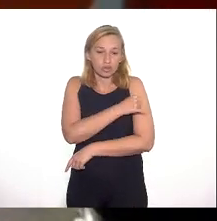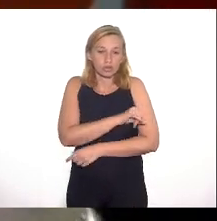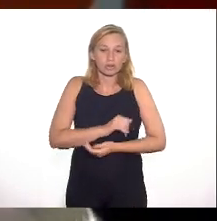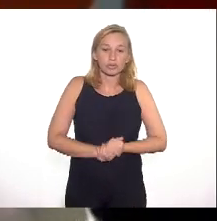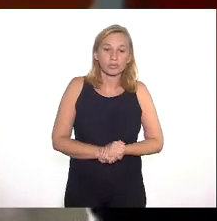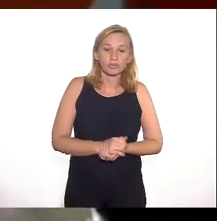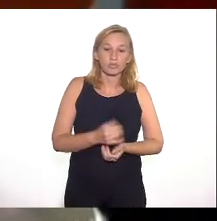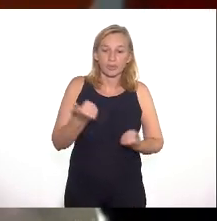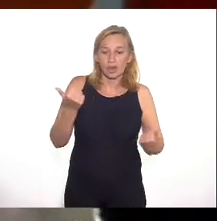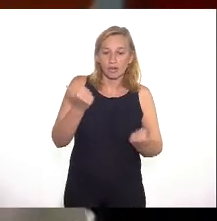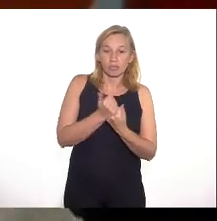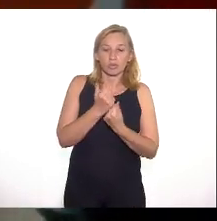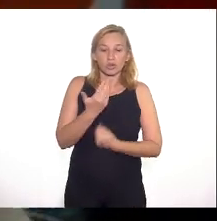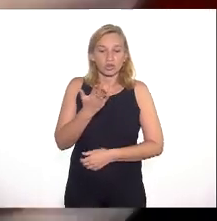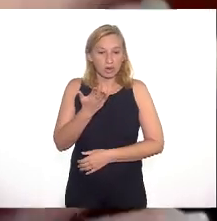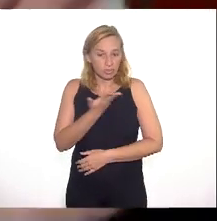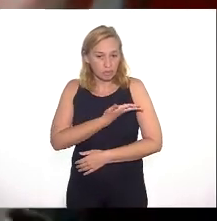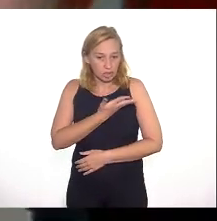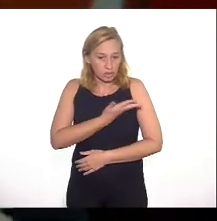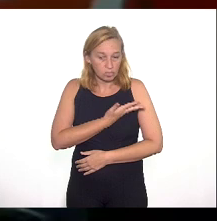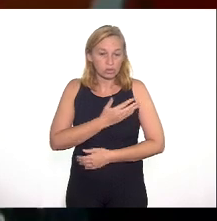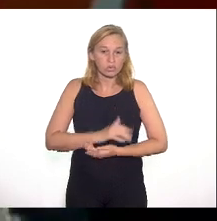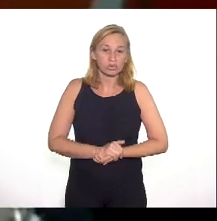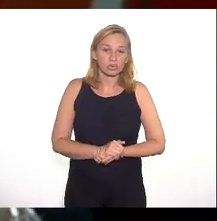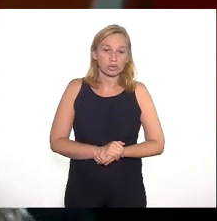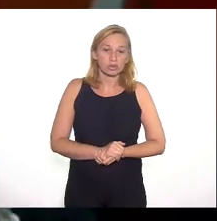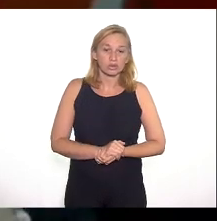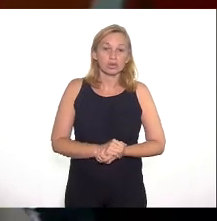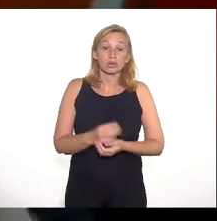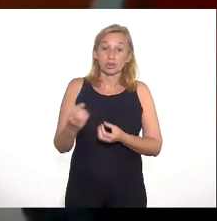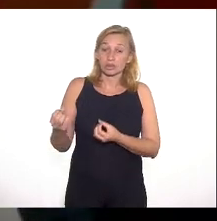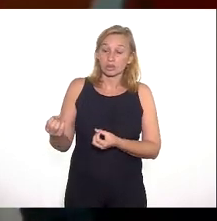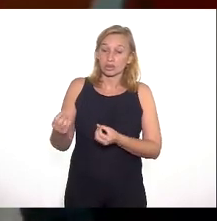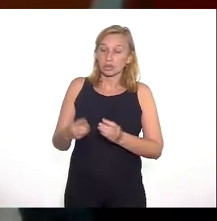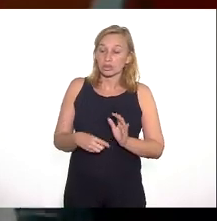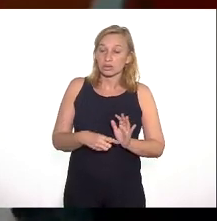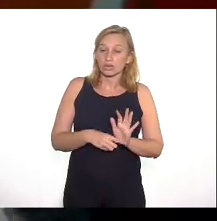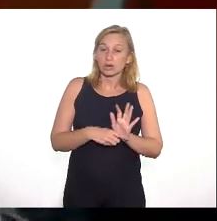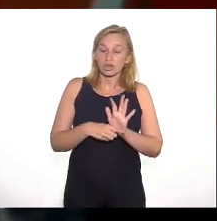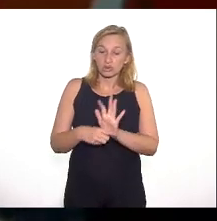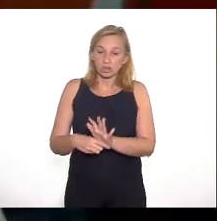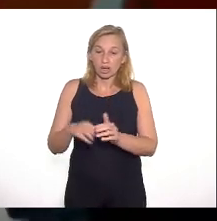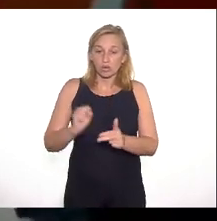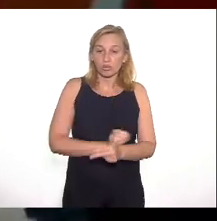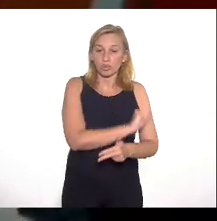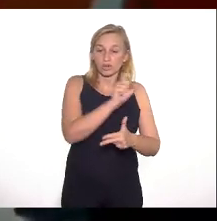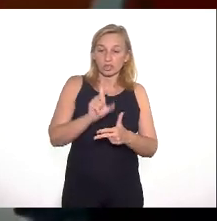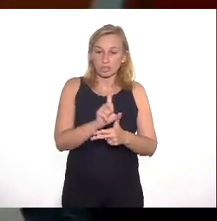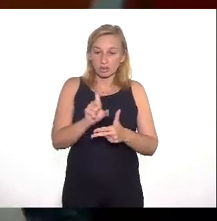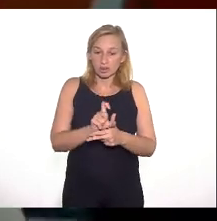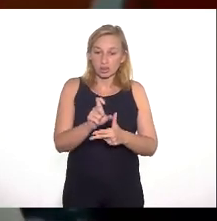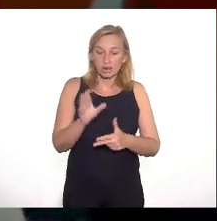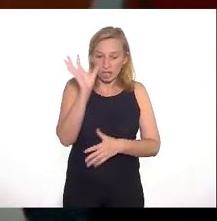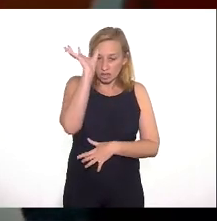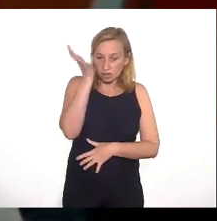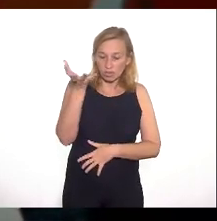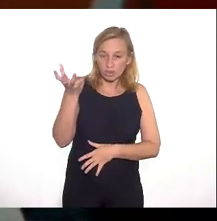Peço apoio dos meus colegas para auxiliarmos o Poder Executivo a resolver essa